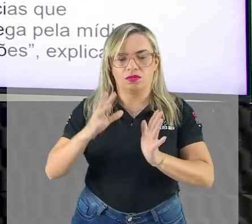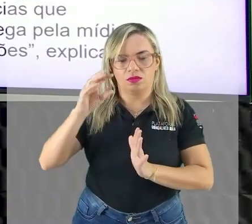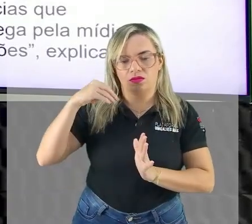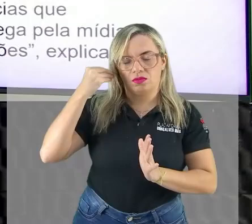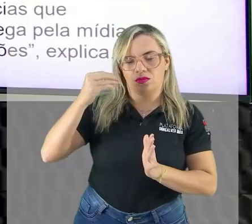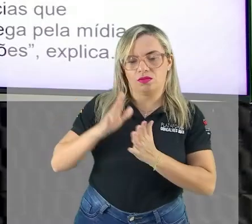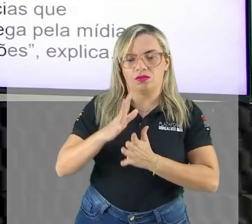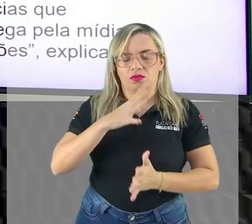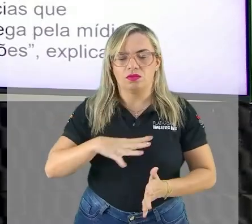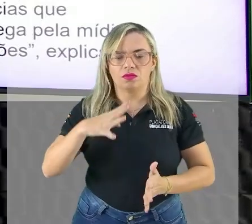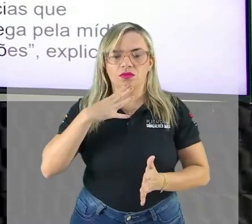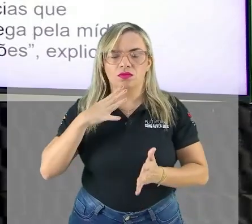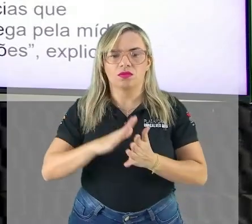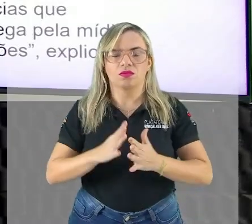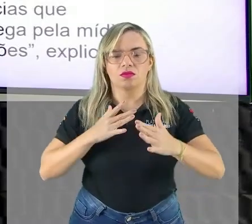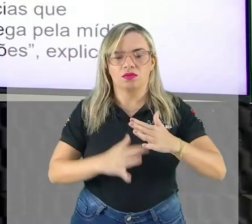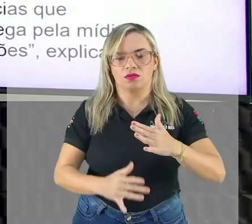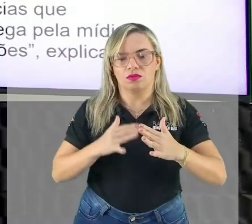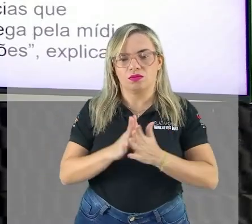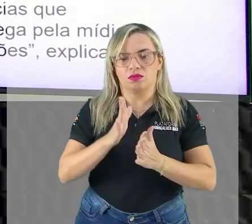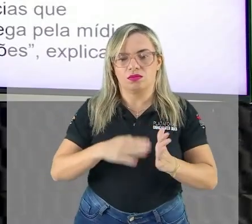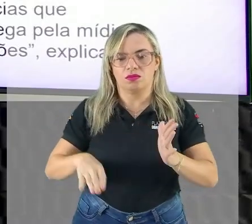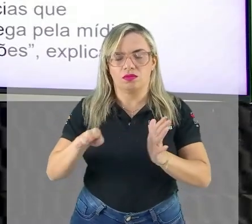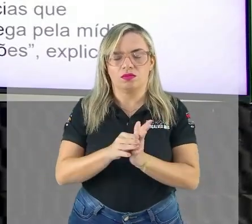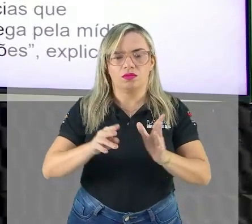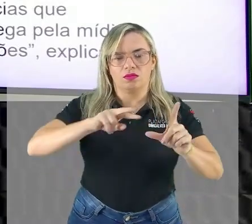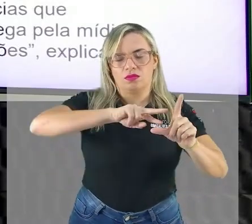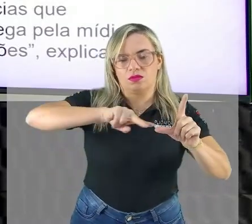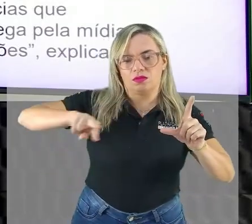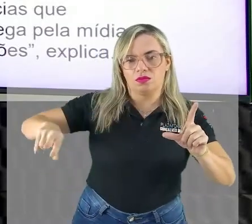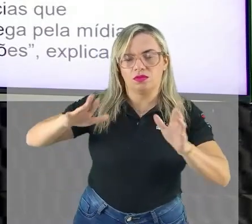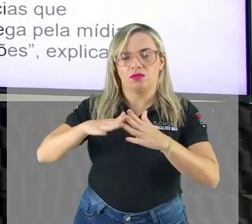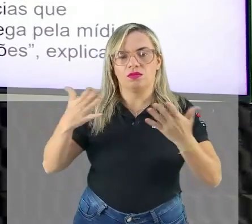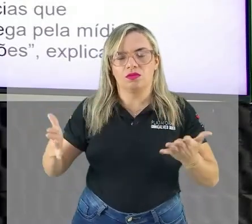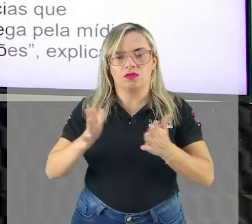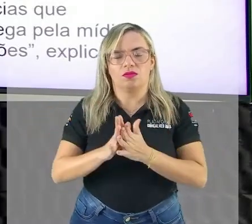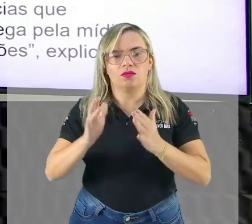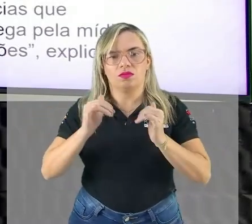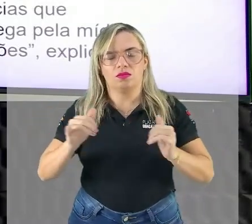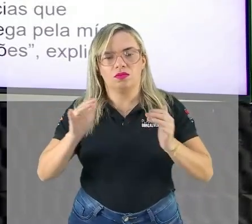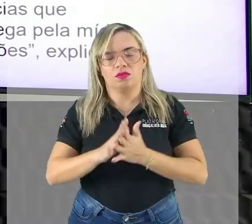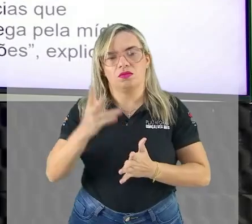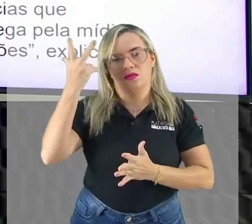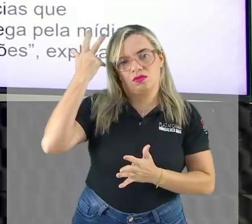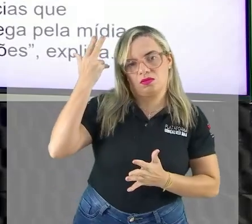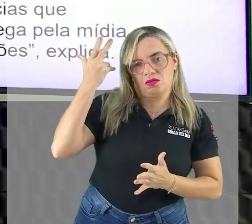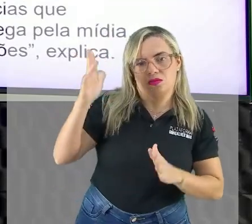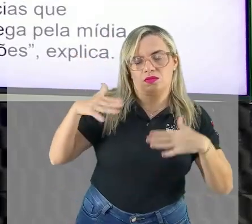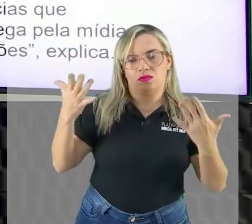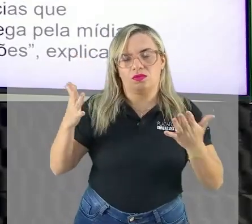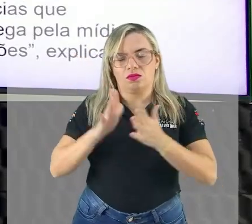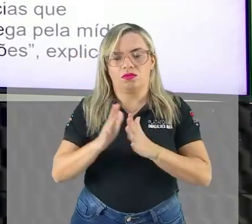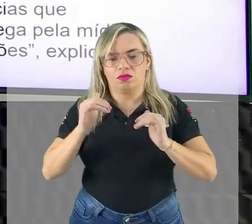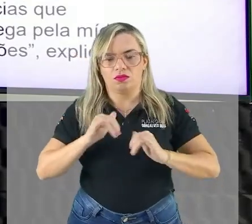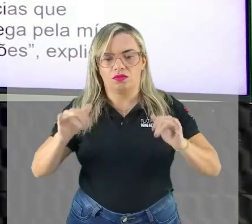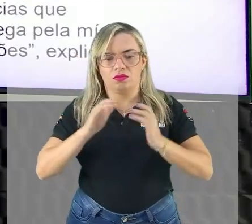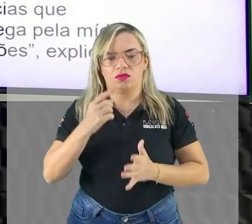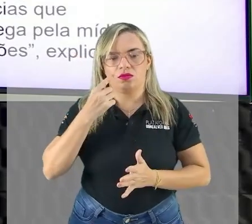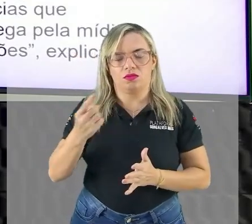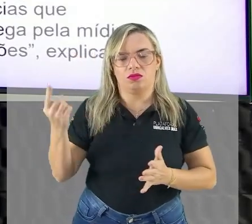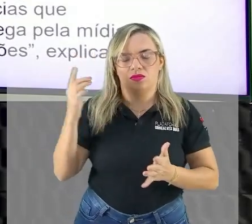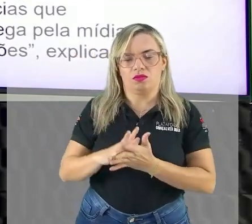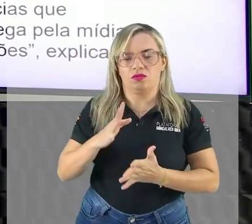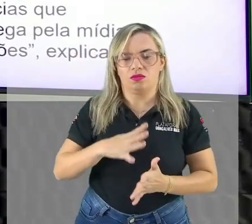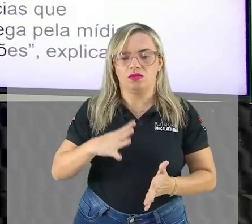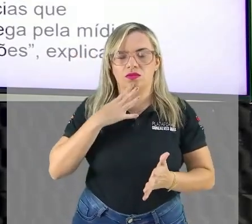experiências que conhecemos dos imigrantes chega pela mídia, né? Então, é comum estar assistindo e ver os noticiários falando sobre essa questão